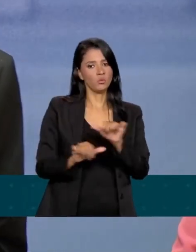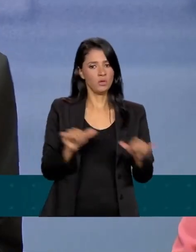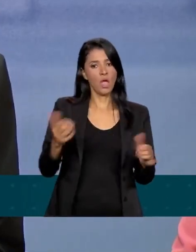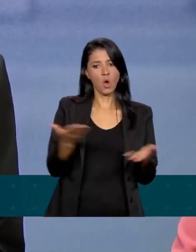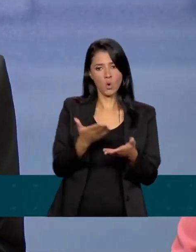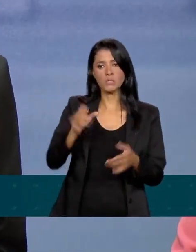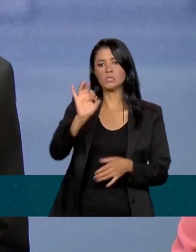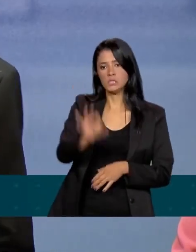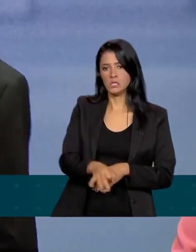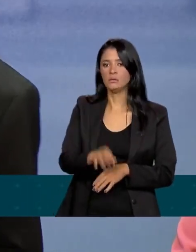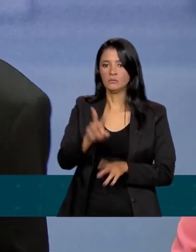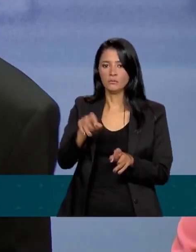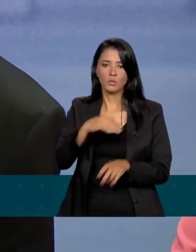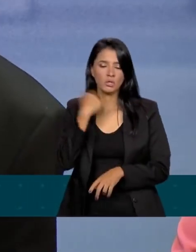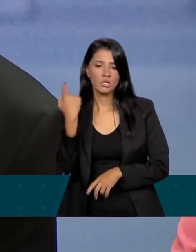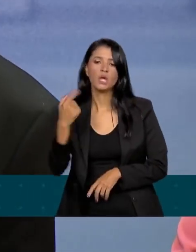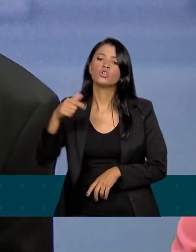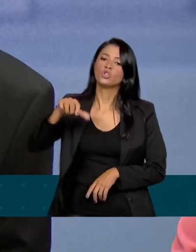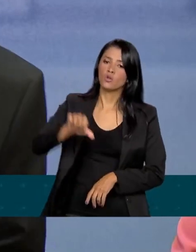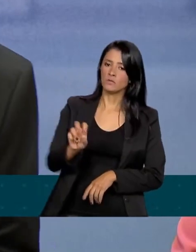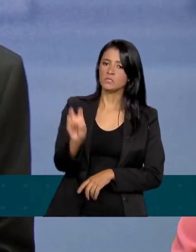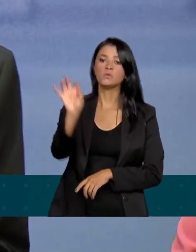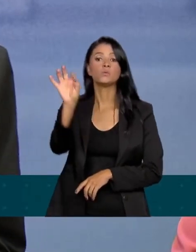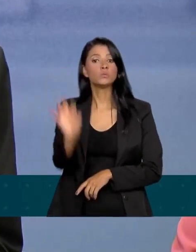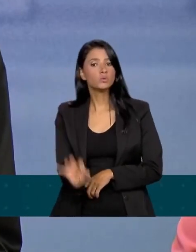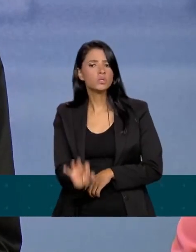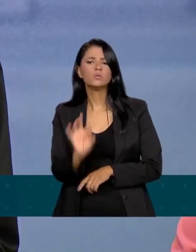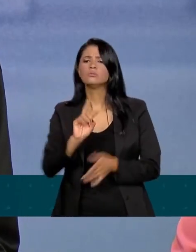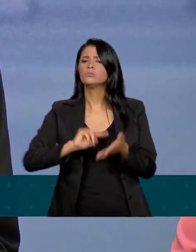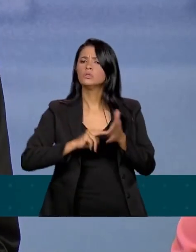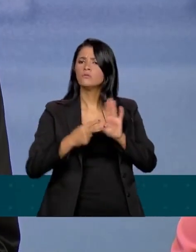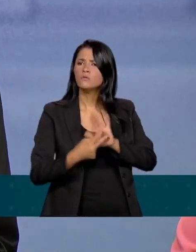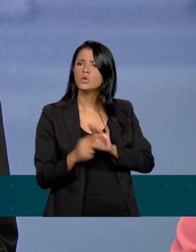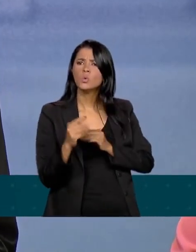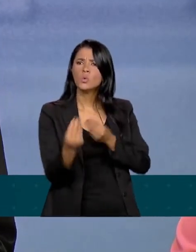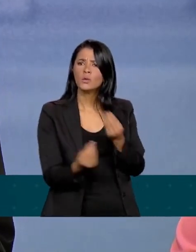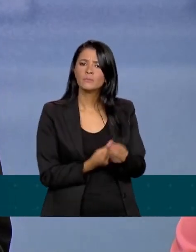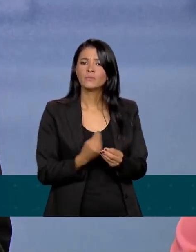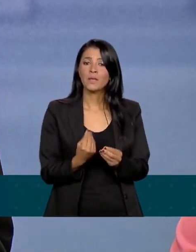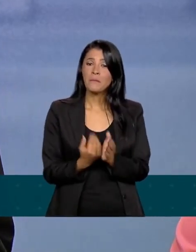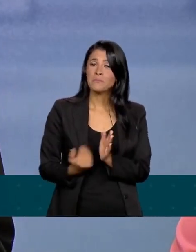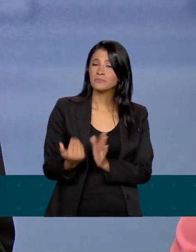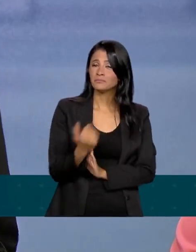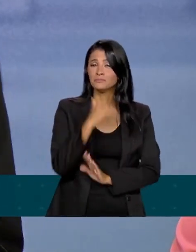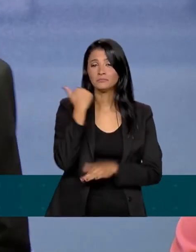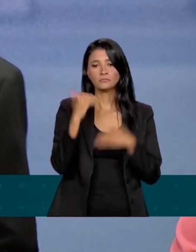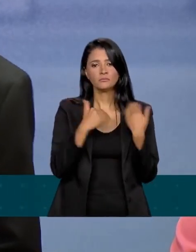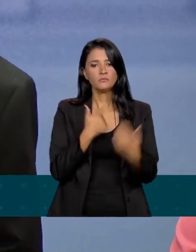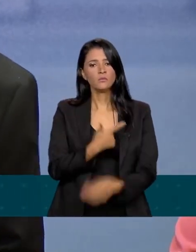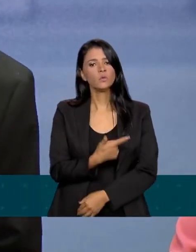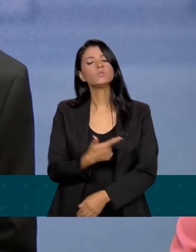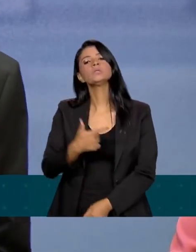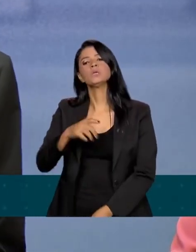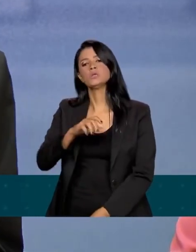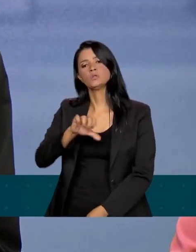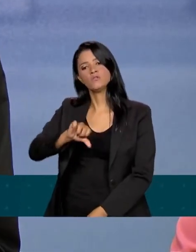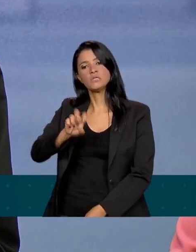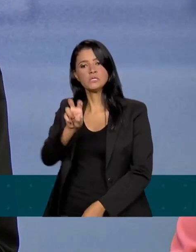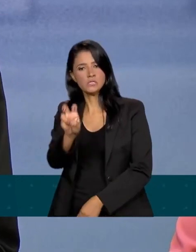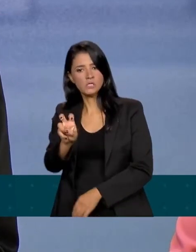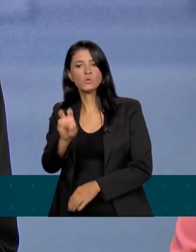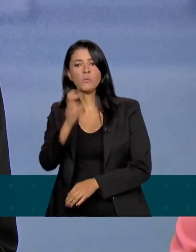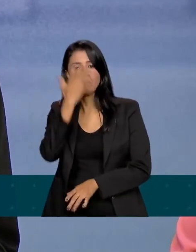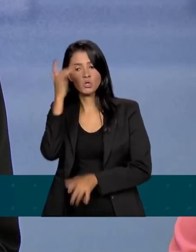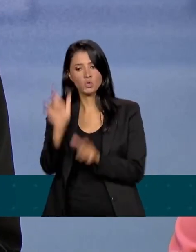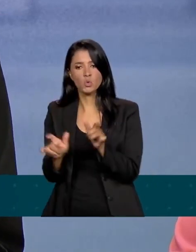mortalidade, 95%, o que significa morrerem, no máximo, 230 brasileiros por ano até 2030, quando hoje